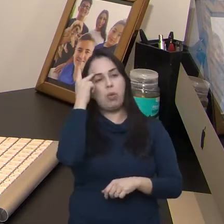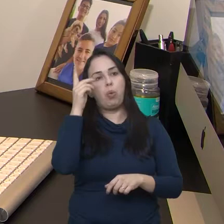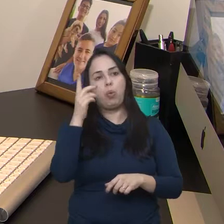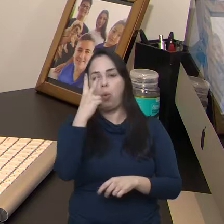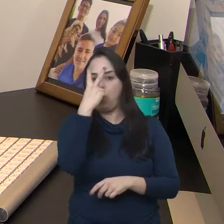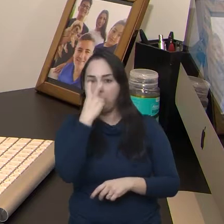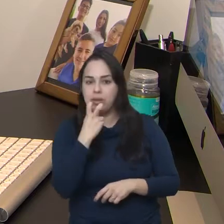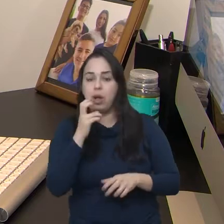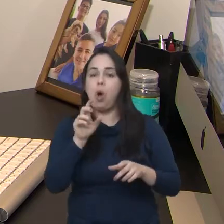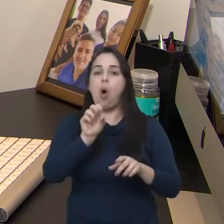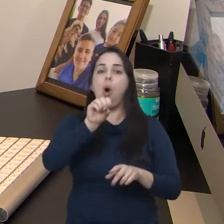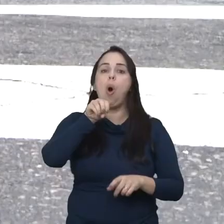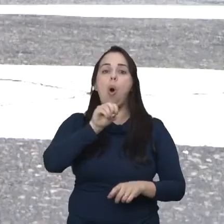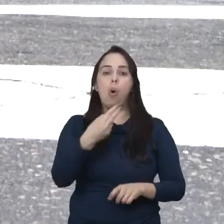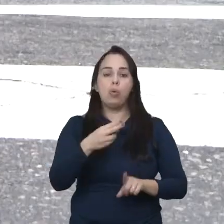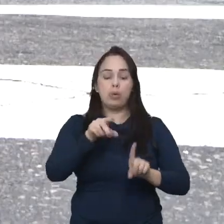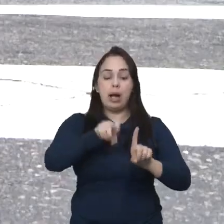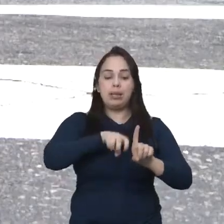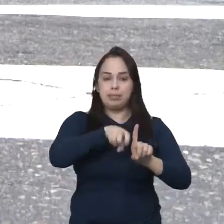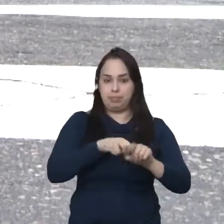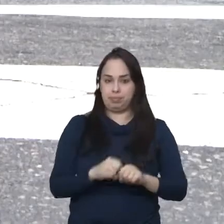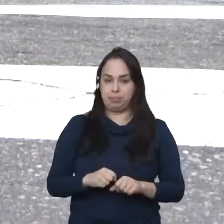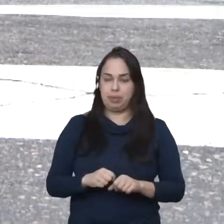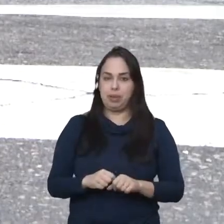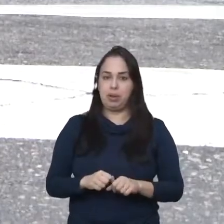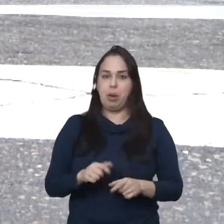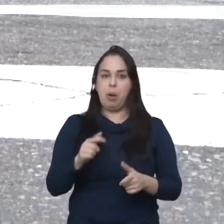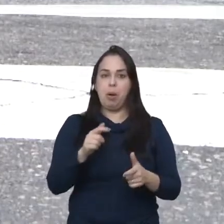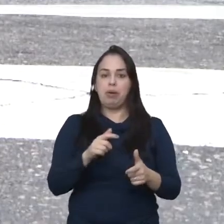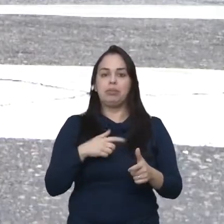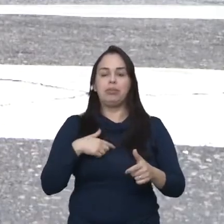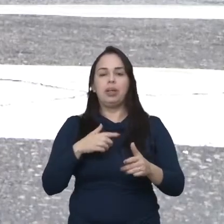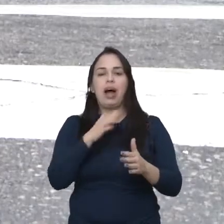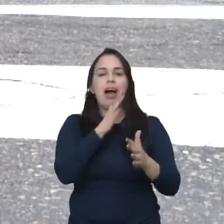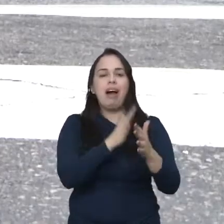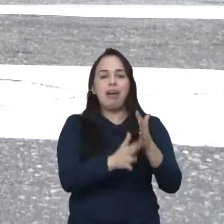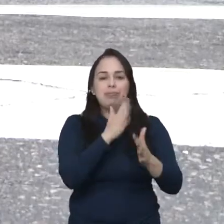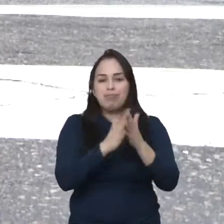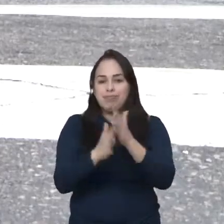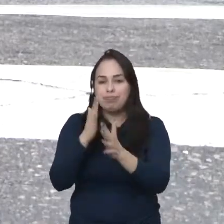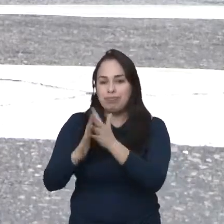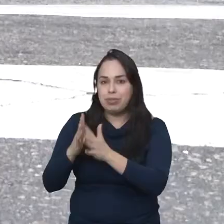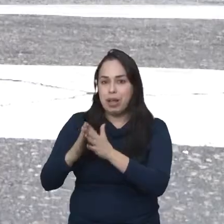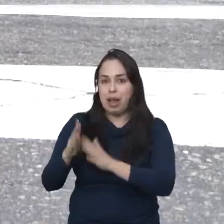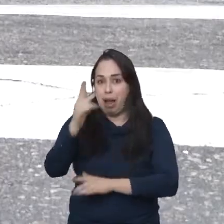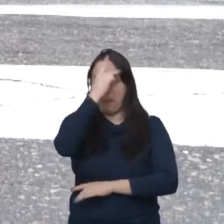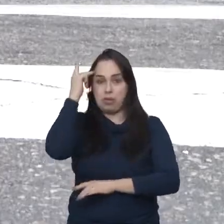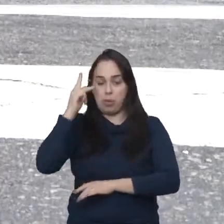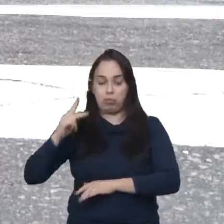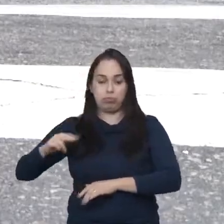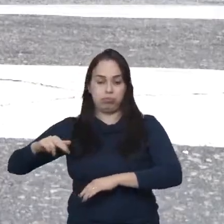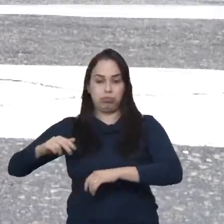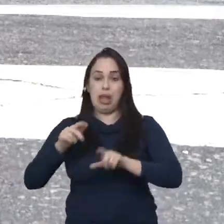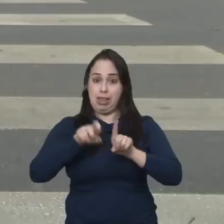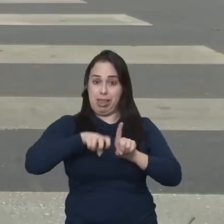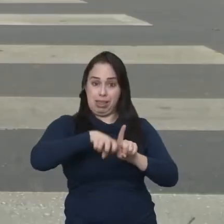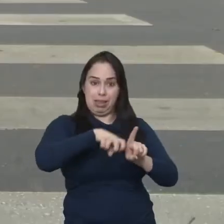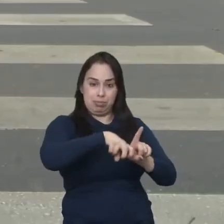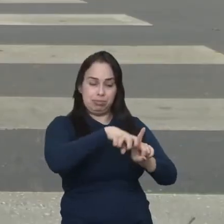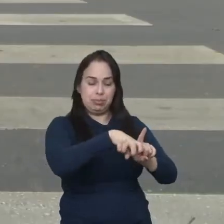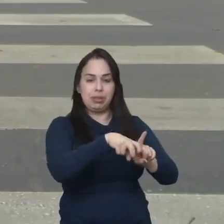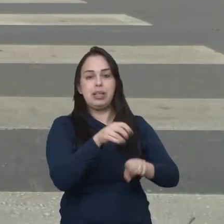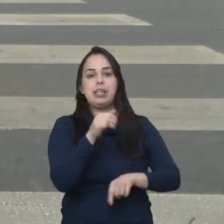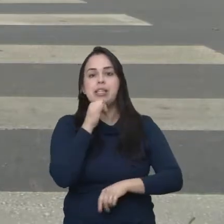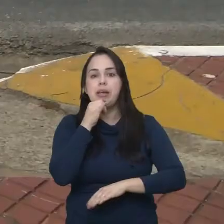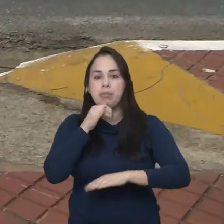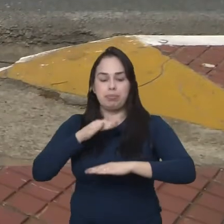de um PCD, de um cadeirante. Uma barreira arquitetônica é qualquer tipo de obstáculo que atrapalhe a locomoção de uma pessoa. Para um